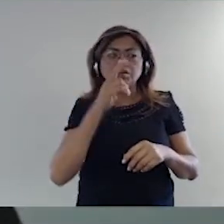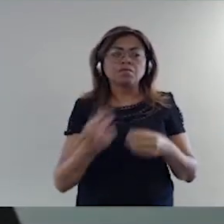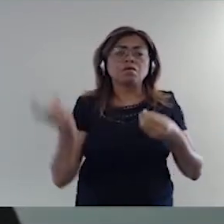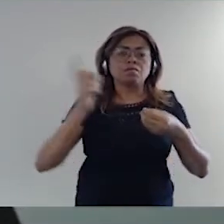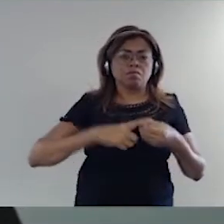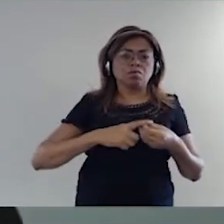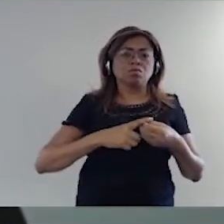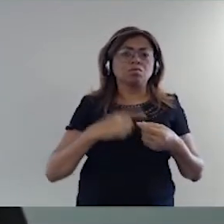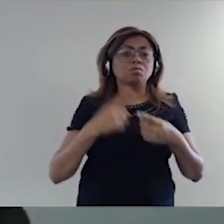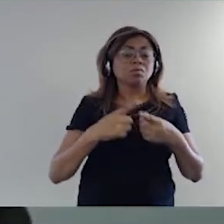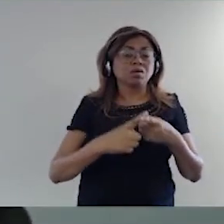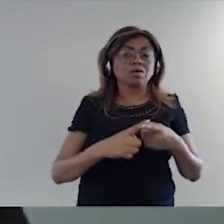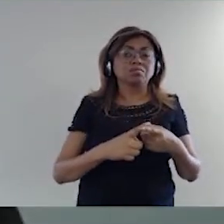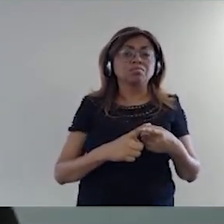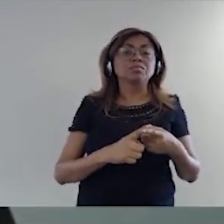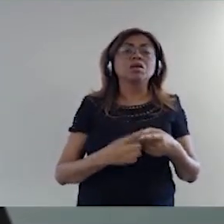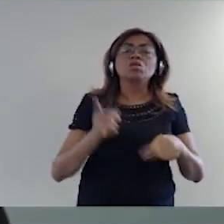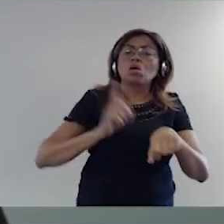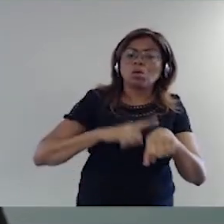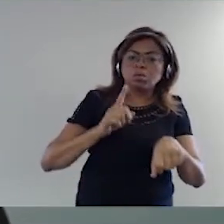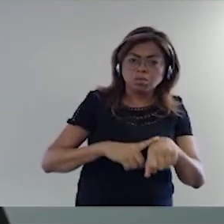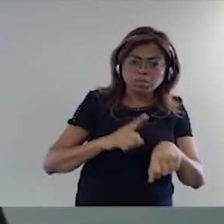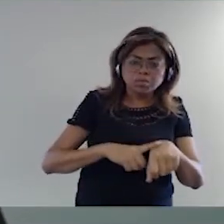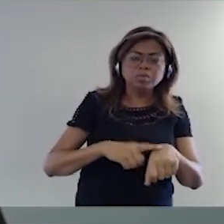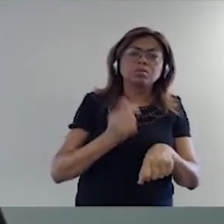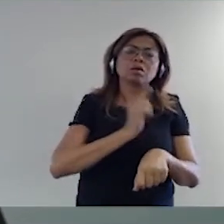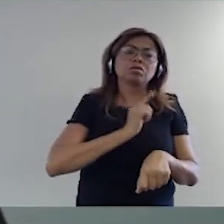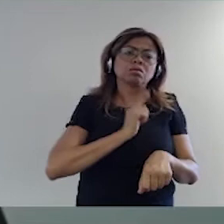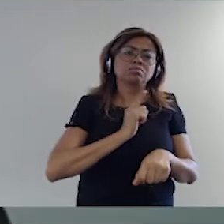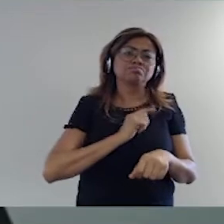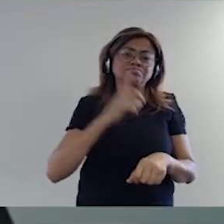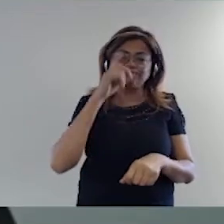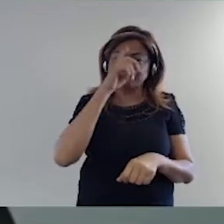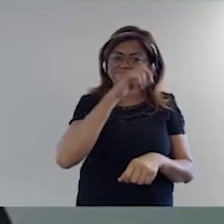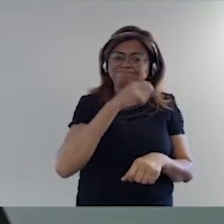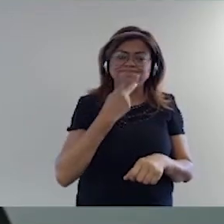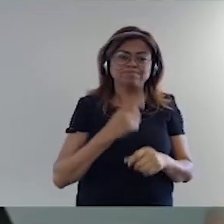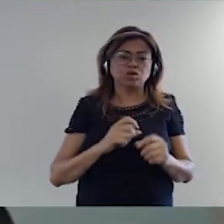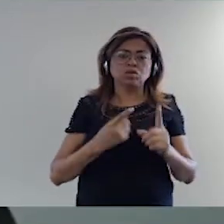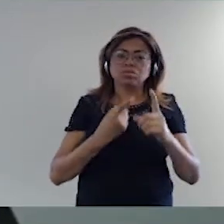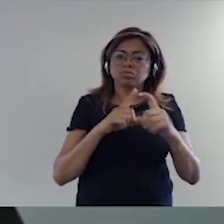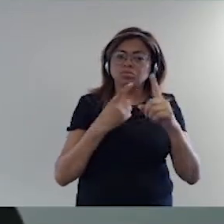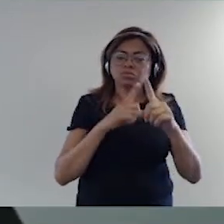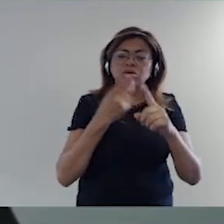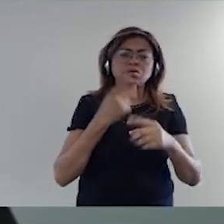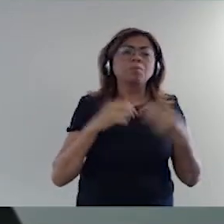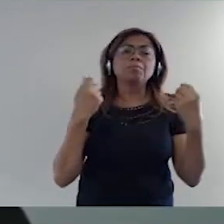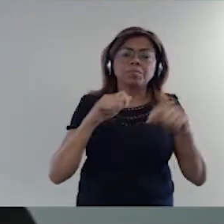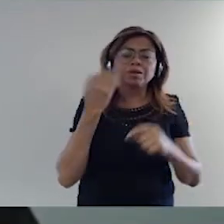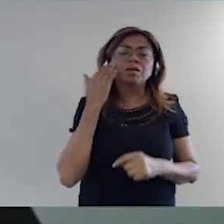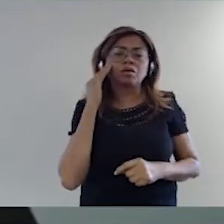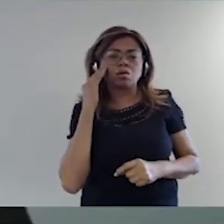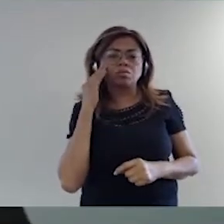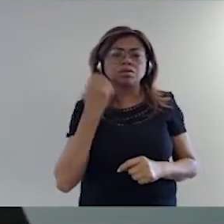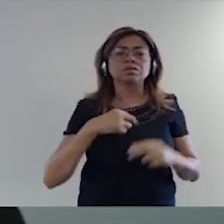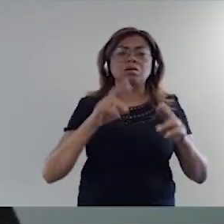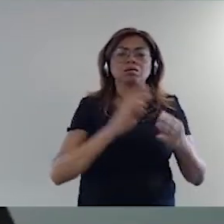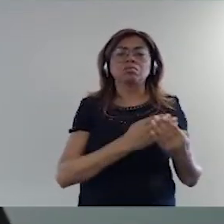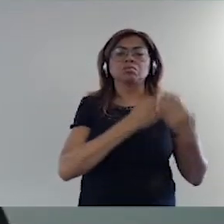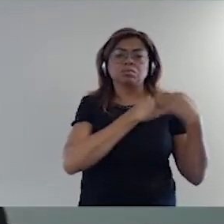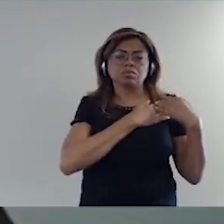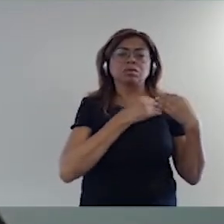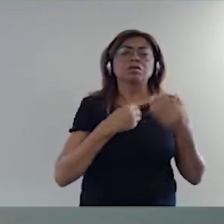não há dúvida alguma de que num momento tão inusitado como esse, há de haver compreensão, serenidade,